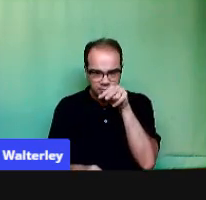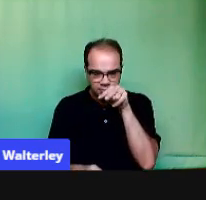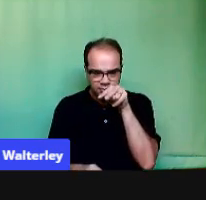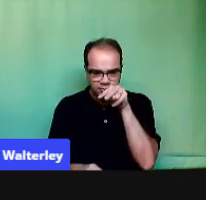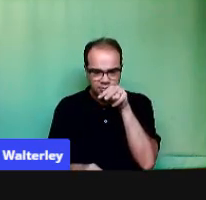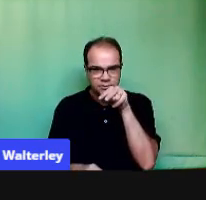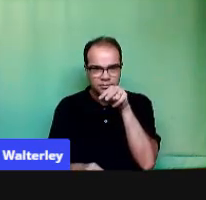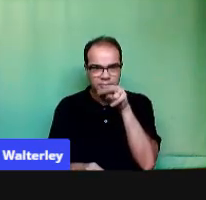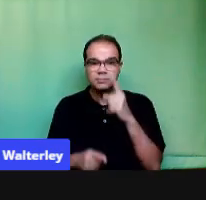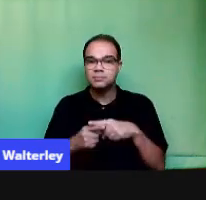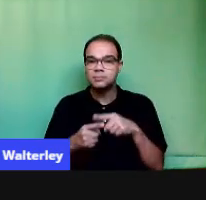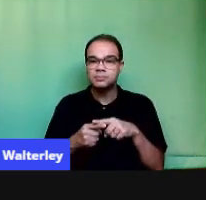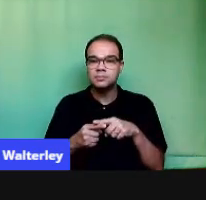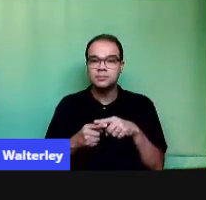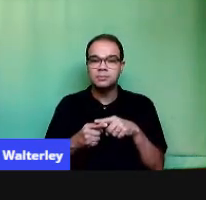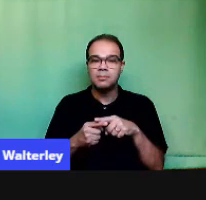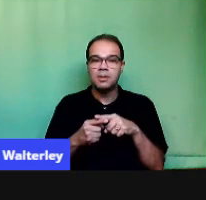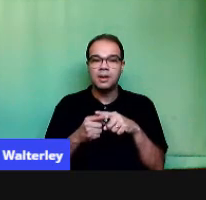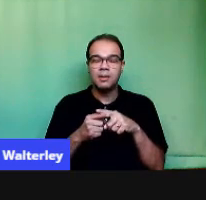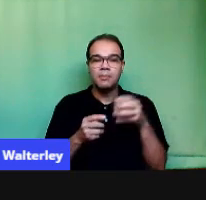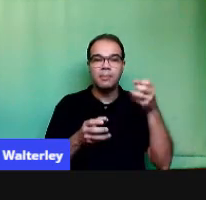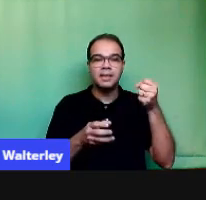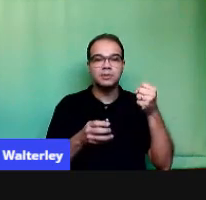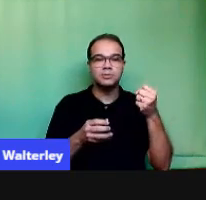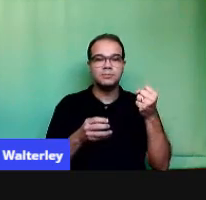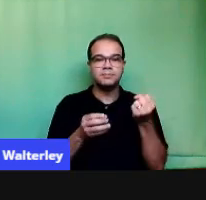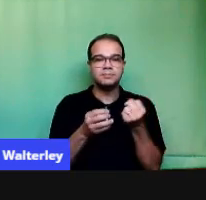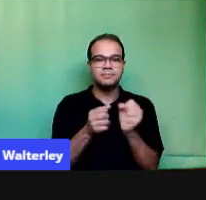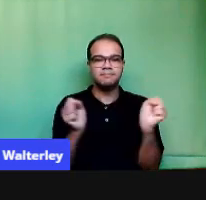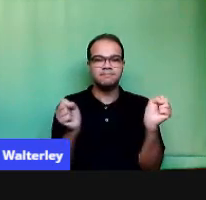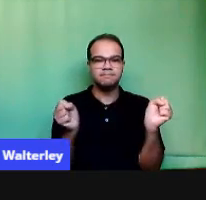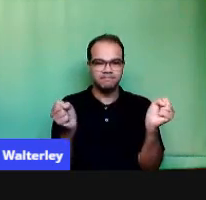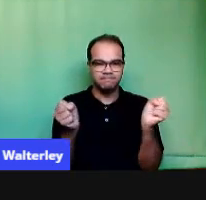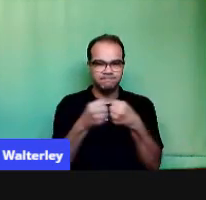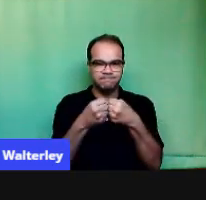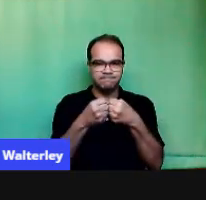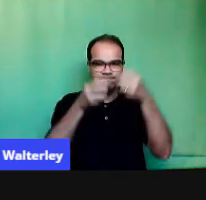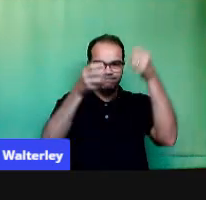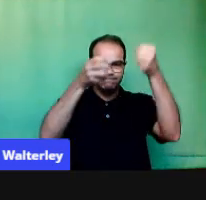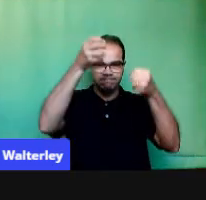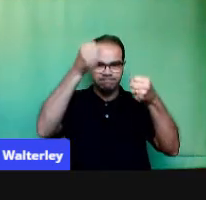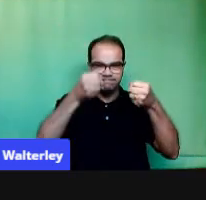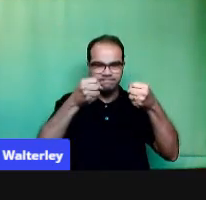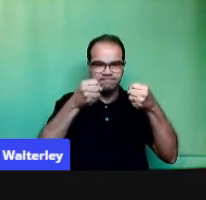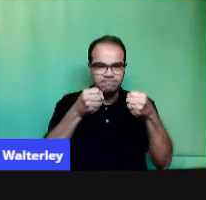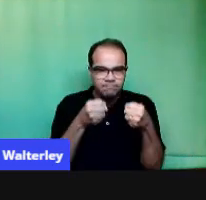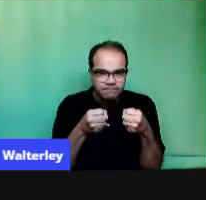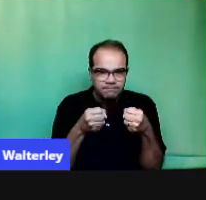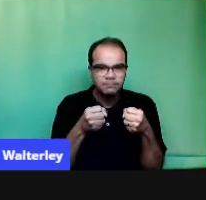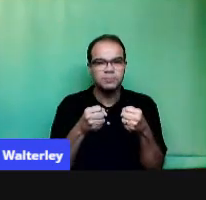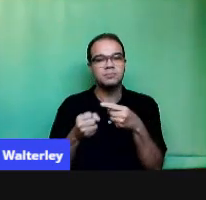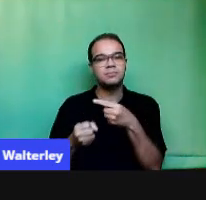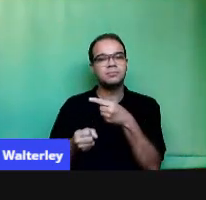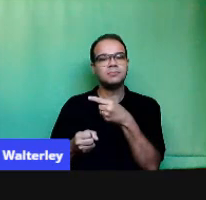ele ser um animal que está preso? Se nós formos levar em consideração, muitas pessoas, né,